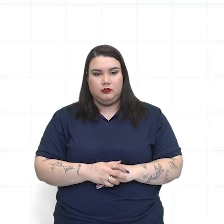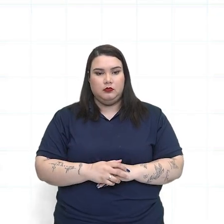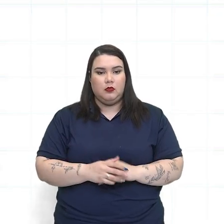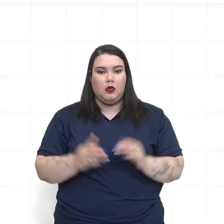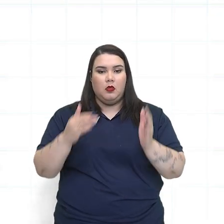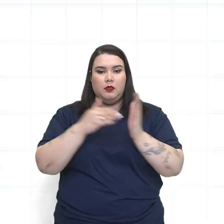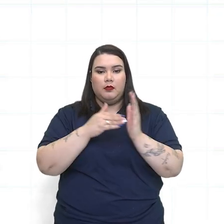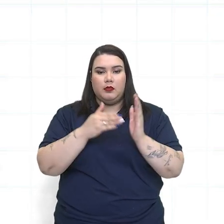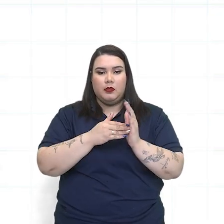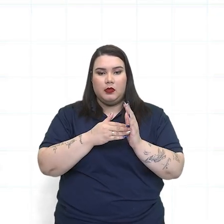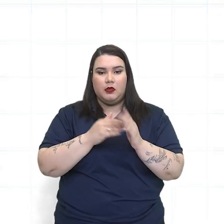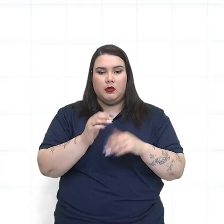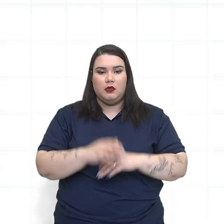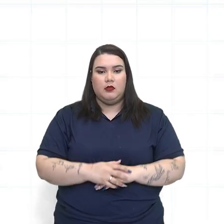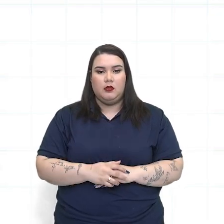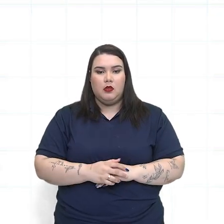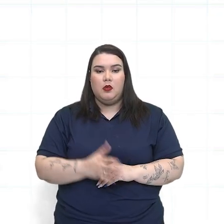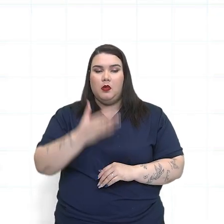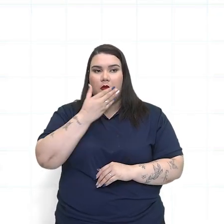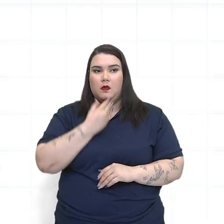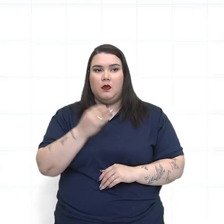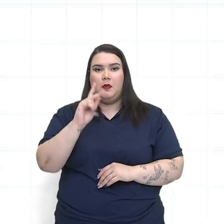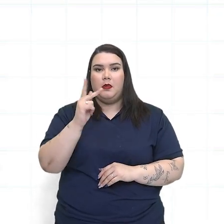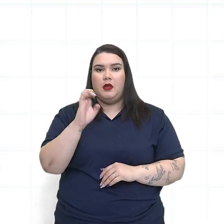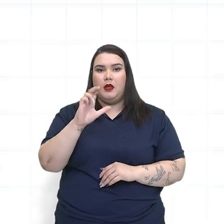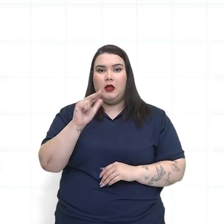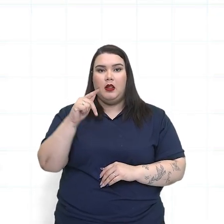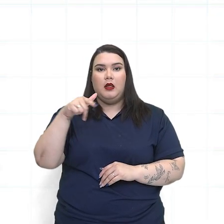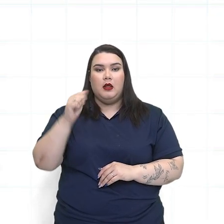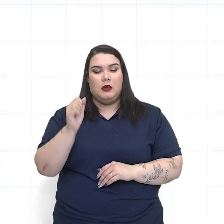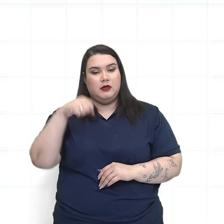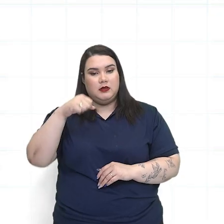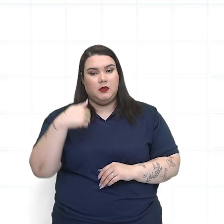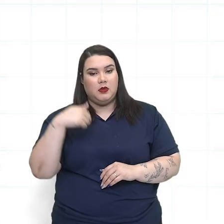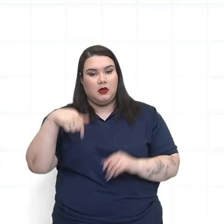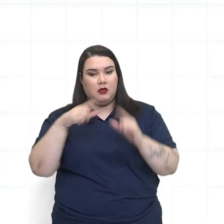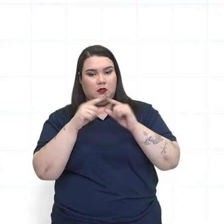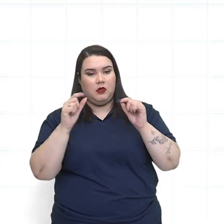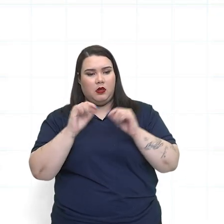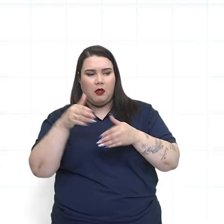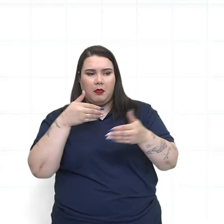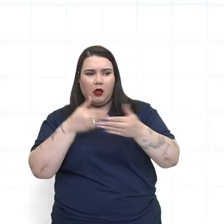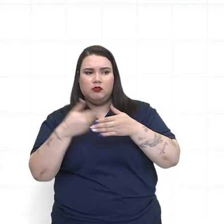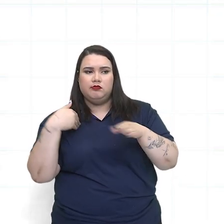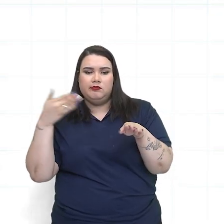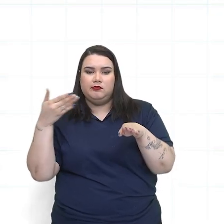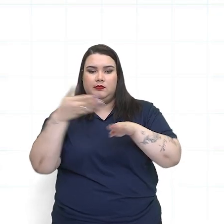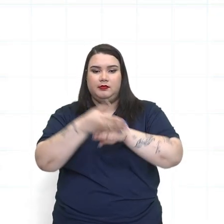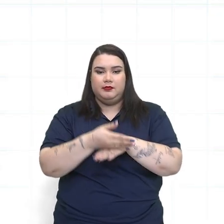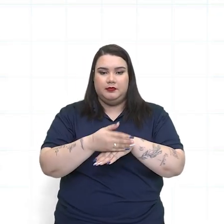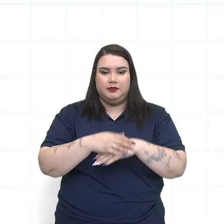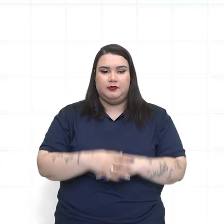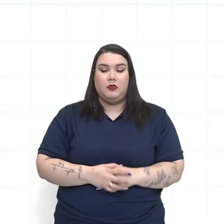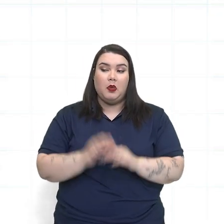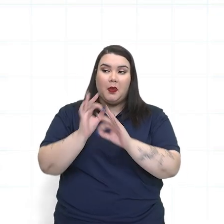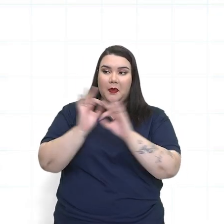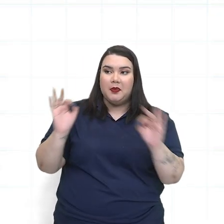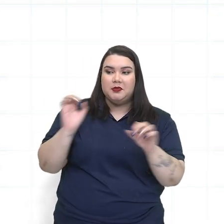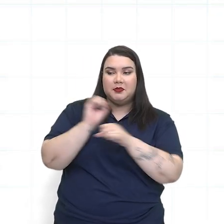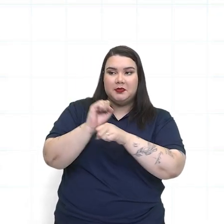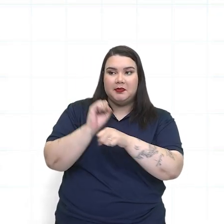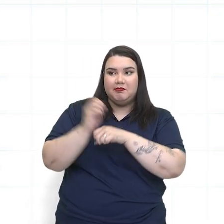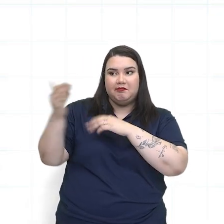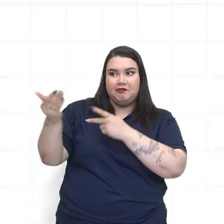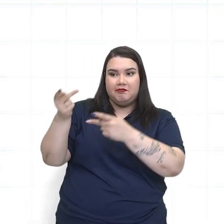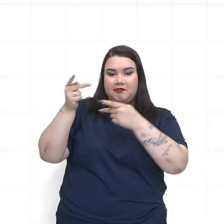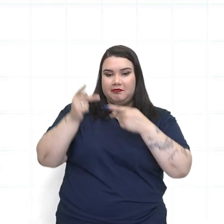último quadrinho, ela diz, Helena, sim, estou em Brasília agora, vou passar aí em breve. Aí ela diz, ótimo,